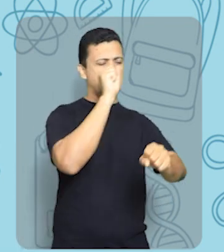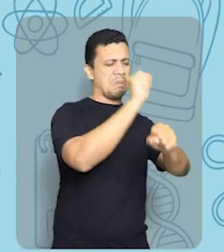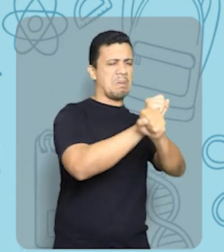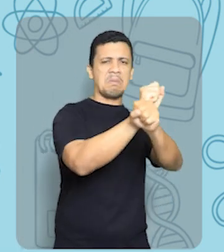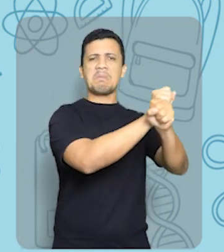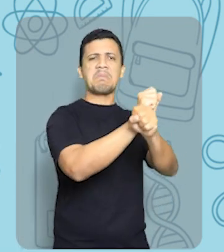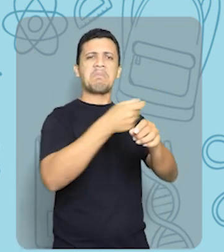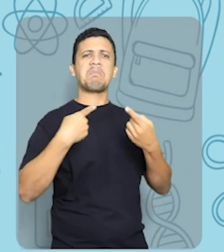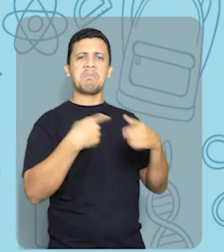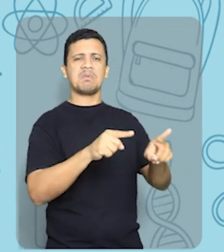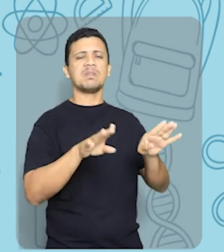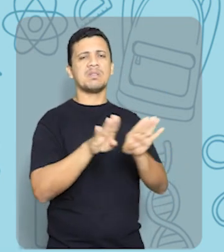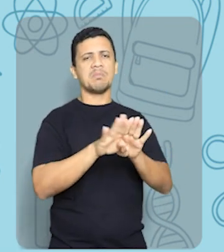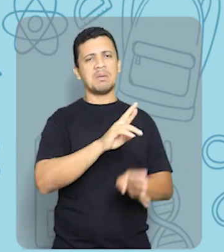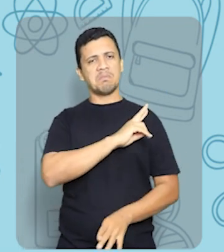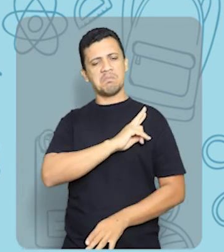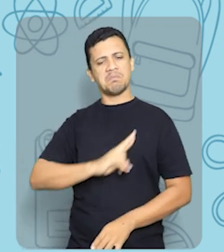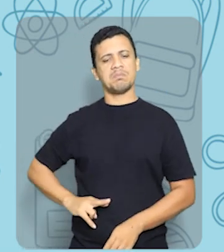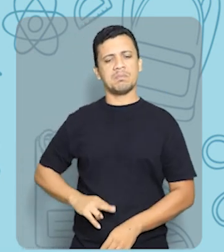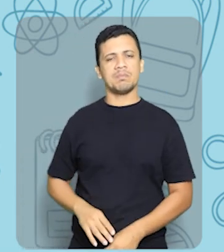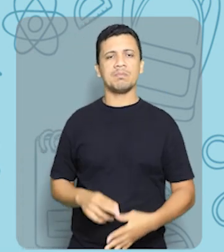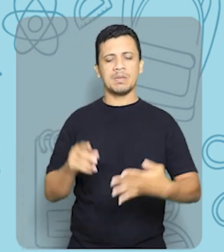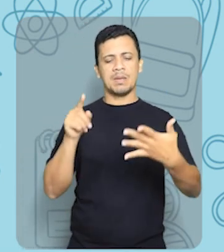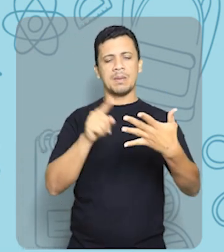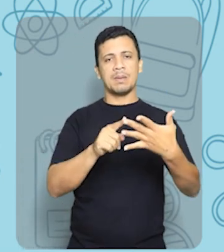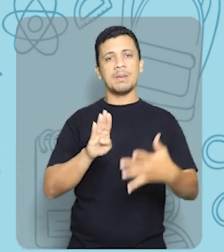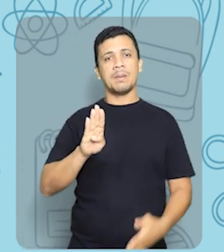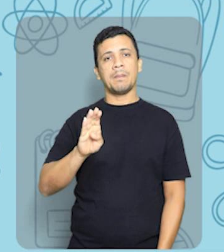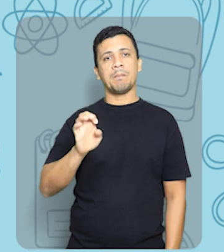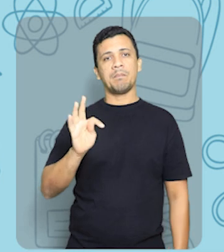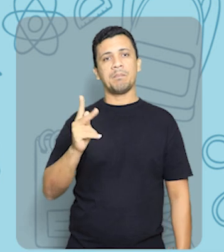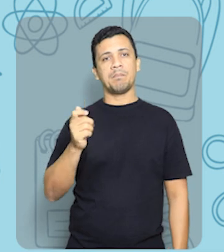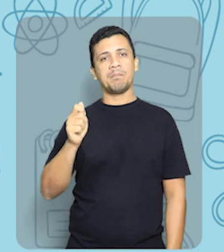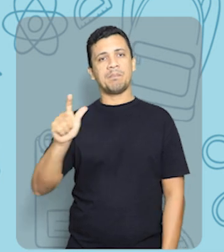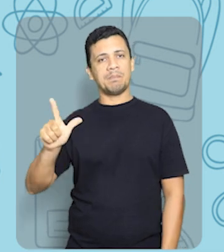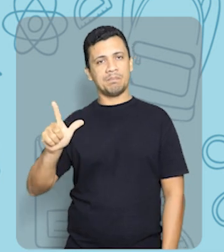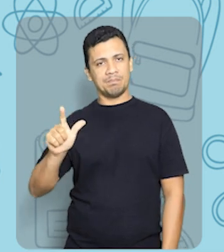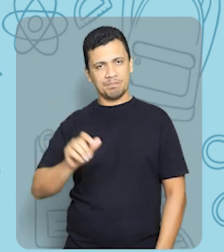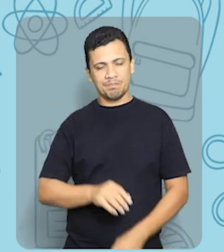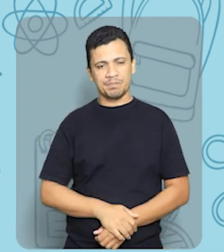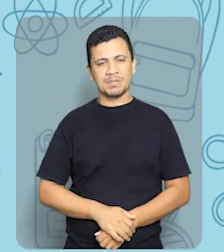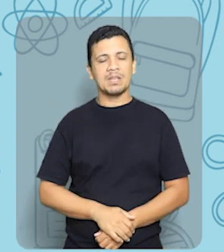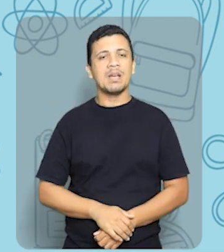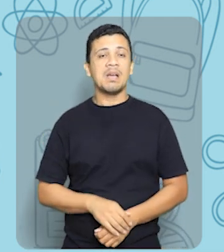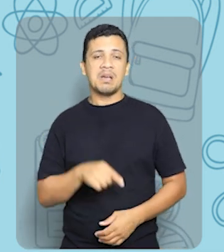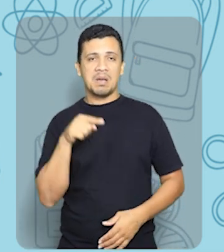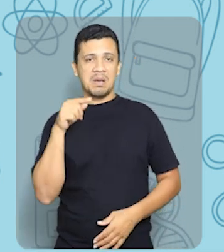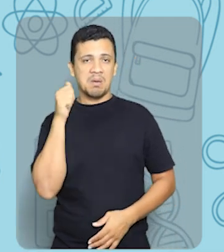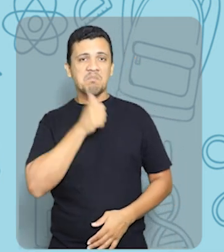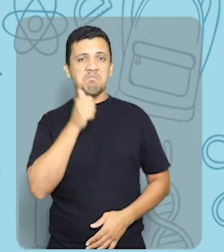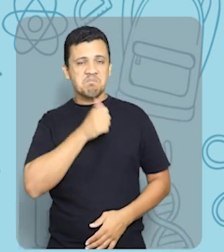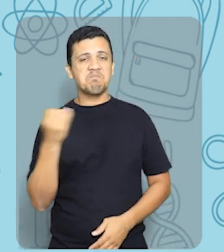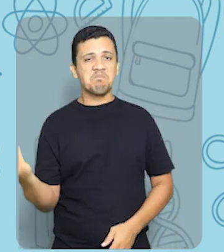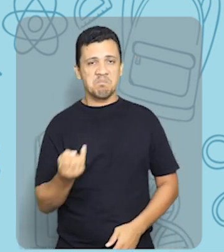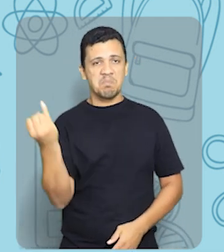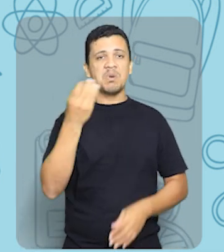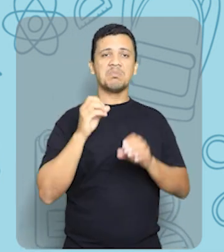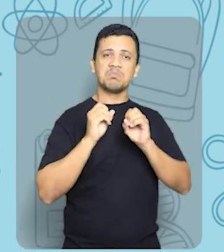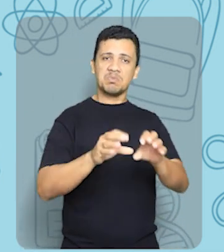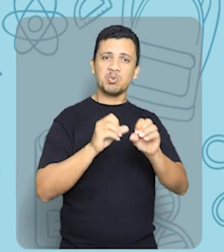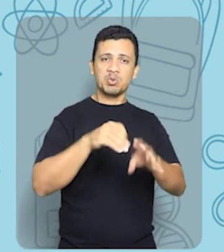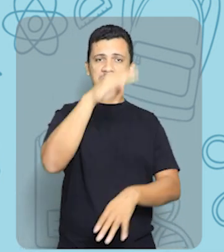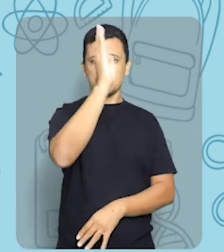republicana. Berta Lutz foi uma voz marcante para a educação brasileira. Seus trabalhos